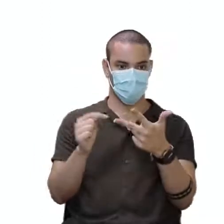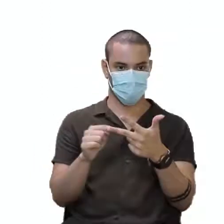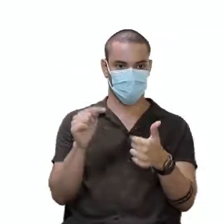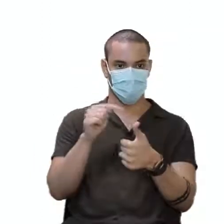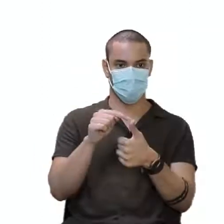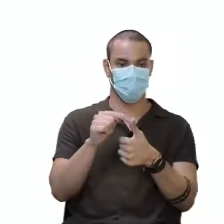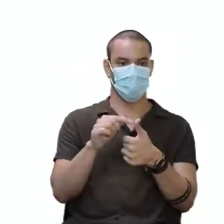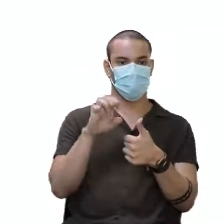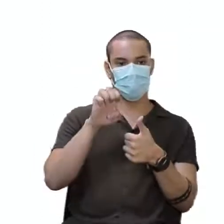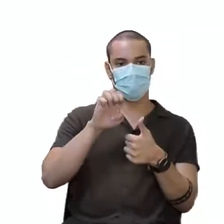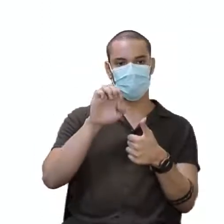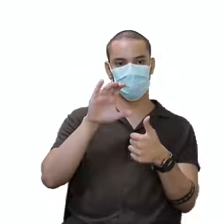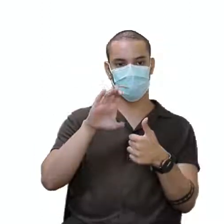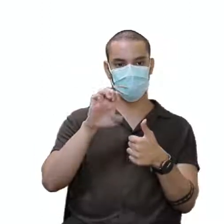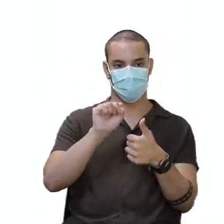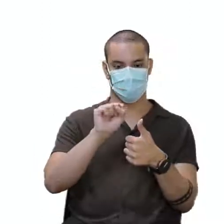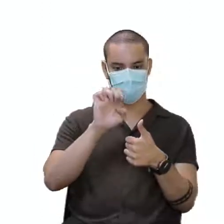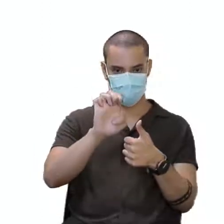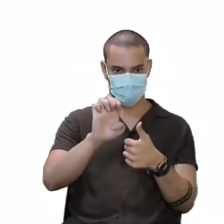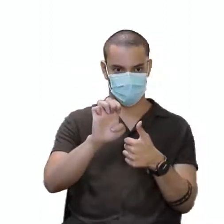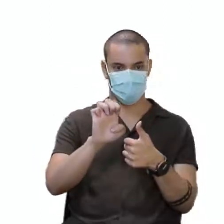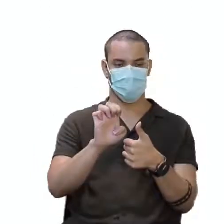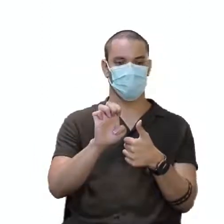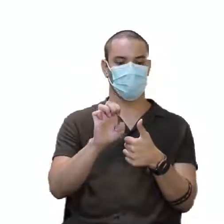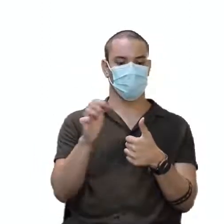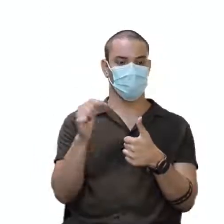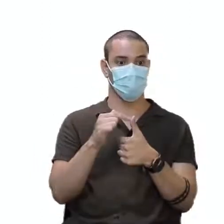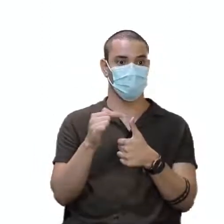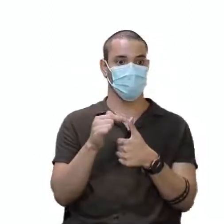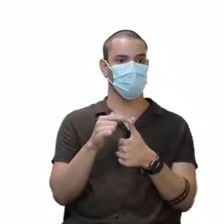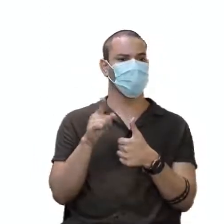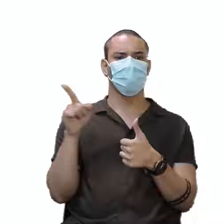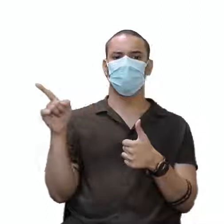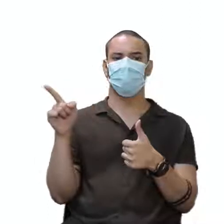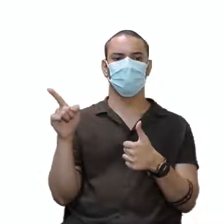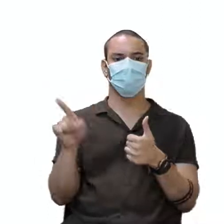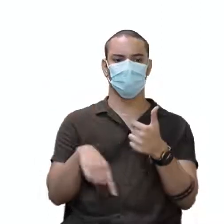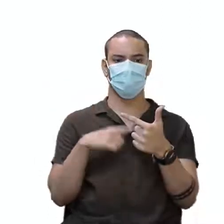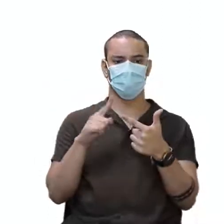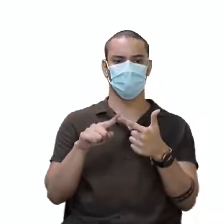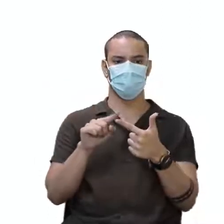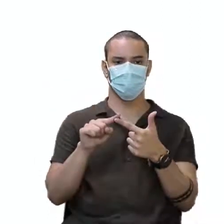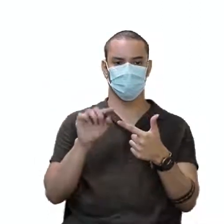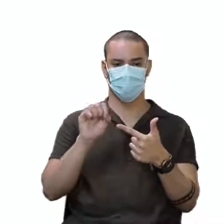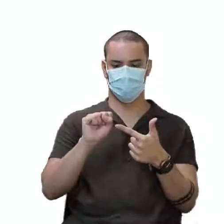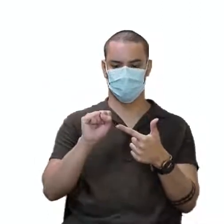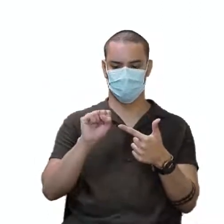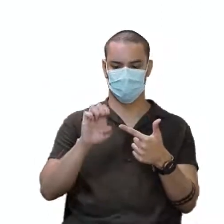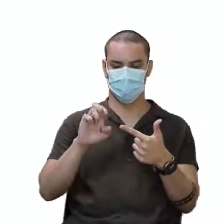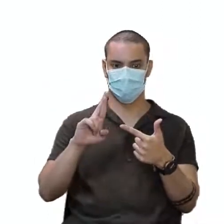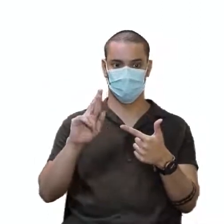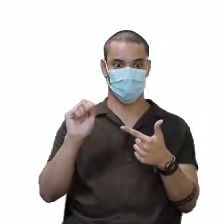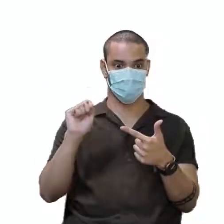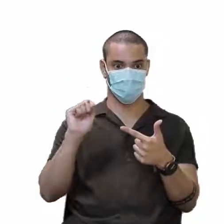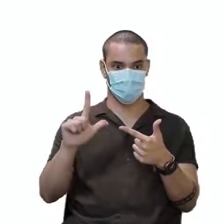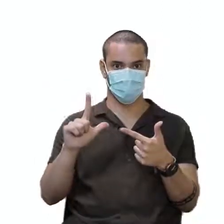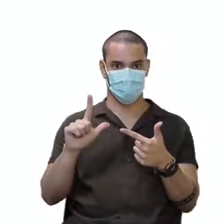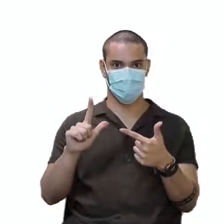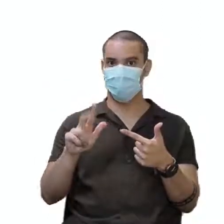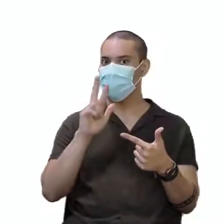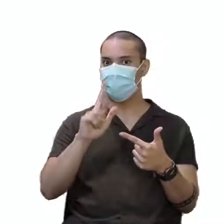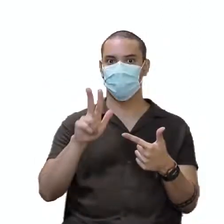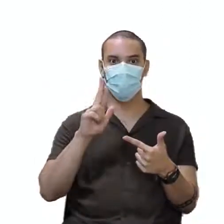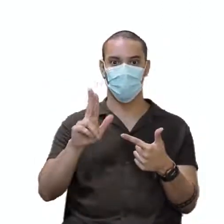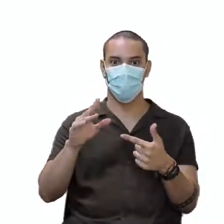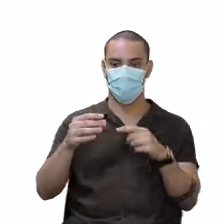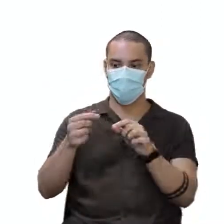seguintes. A fase ecese, a fase seral, não é serol,